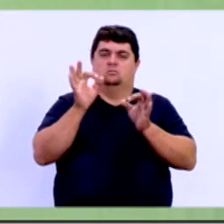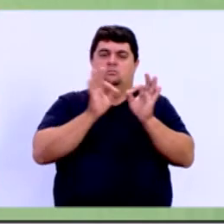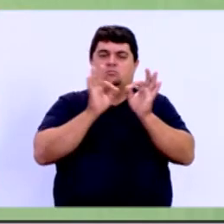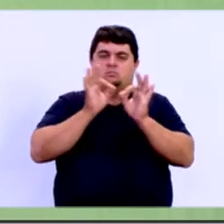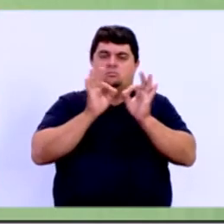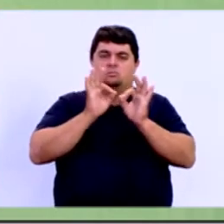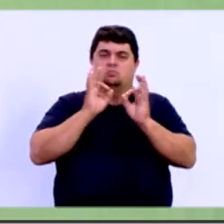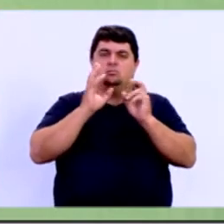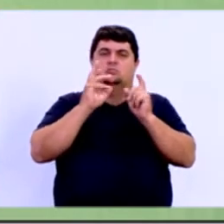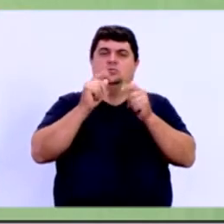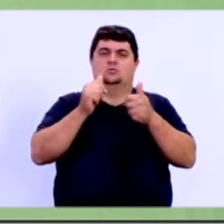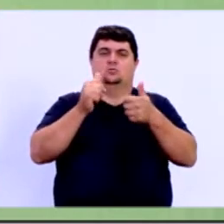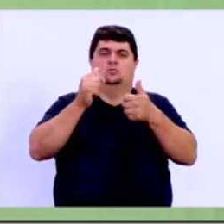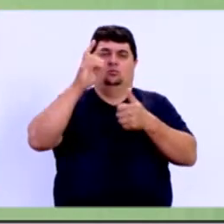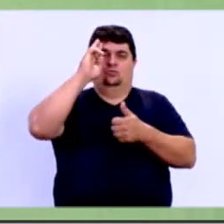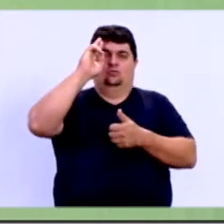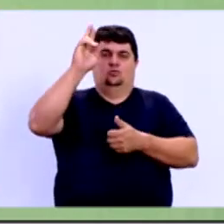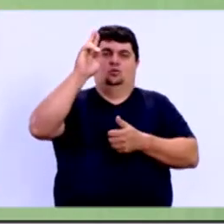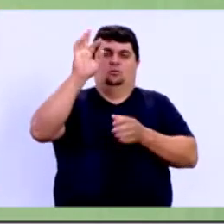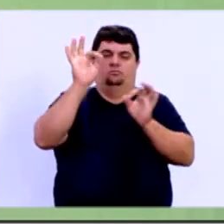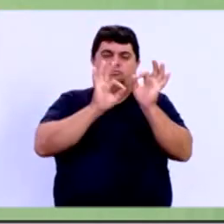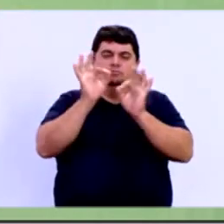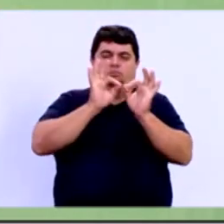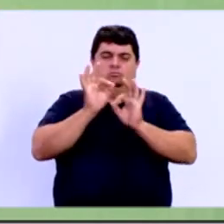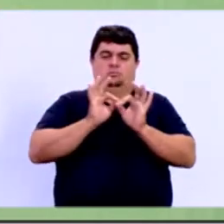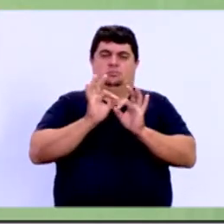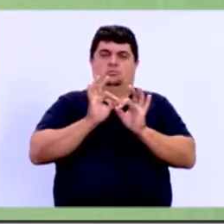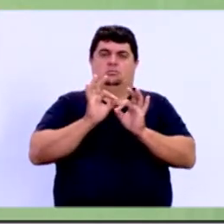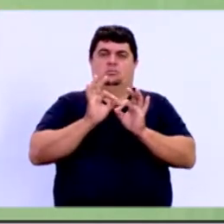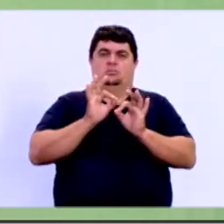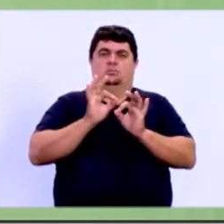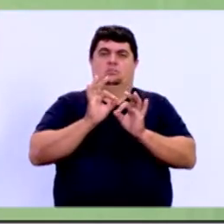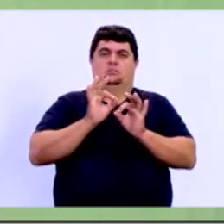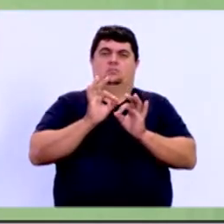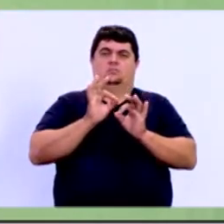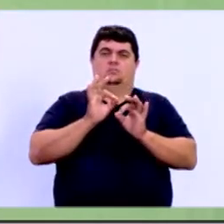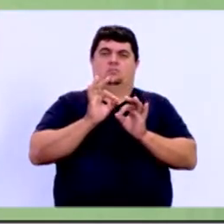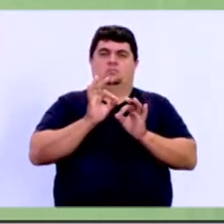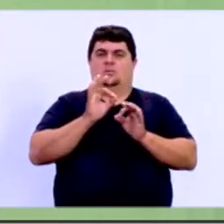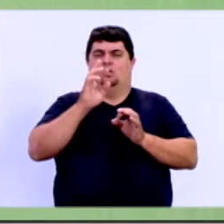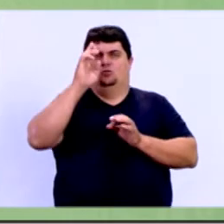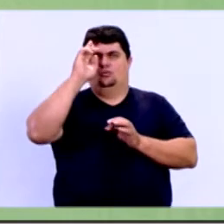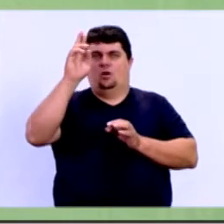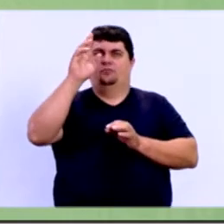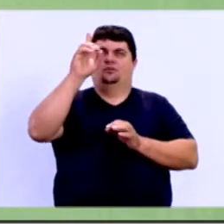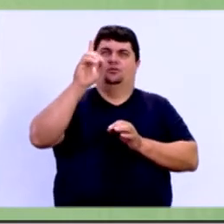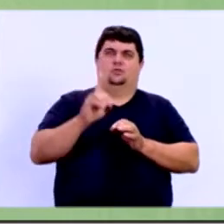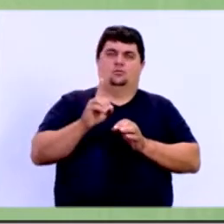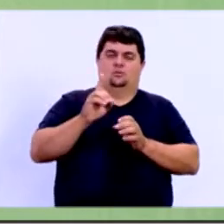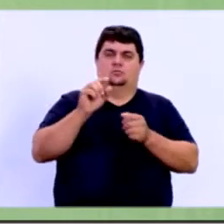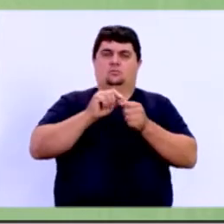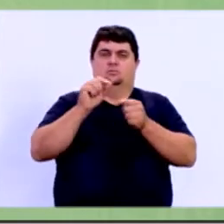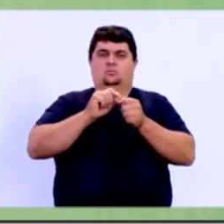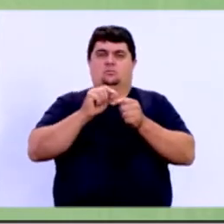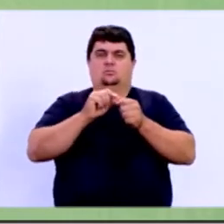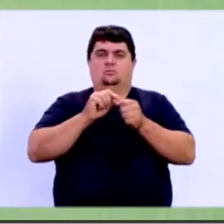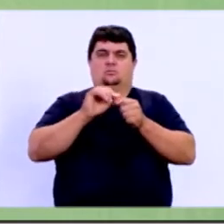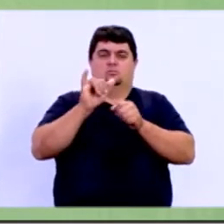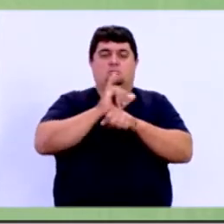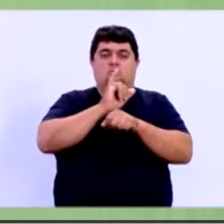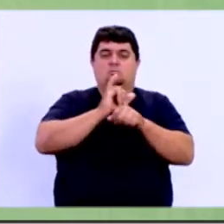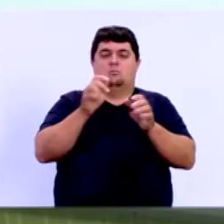nível estratégico, né, onde os acionistas, os dirigentes, eles têm